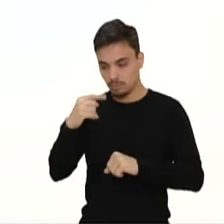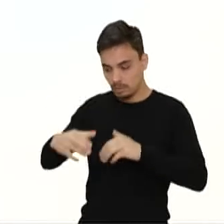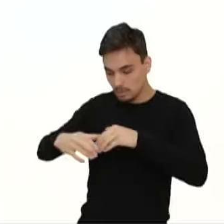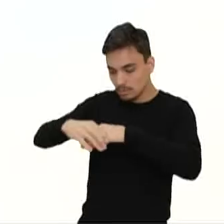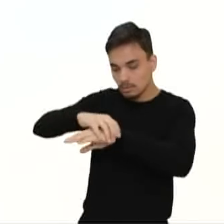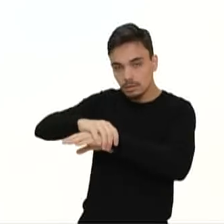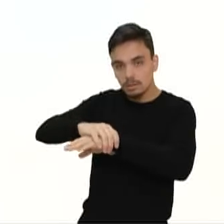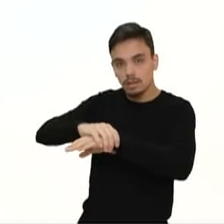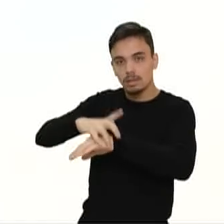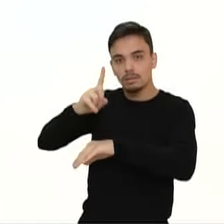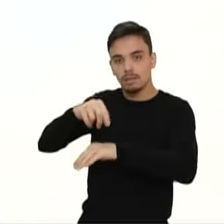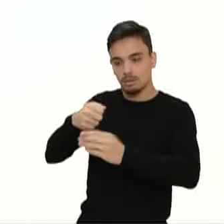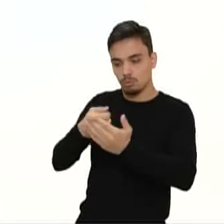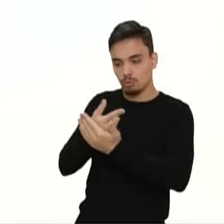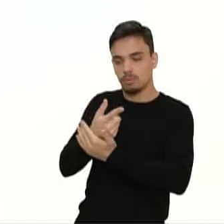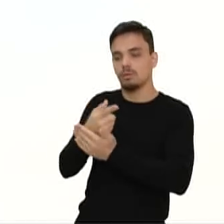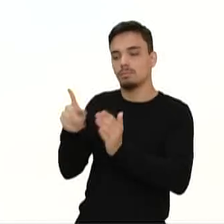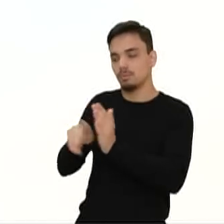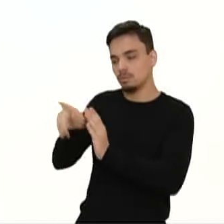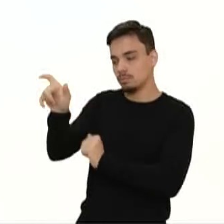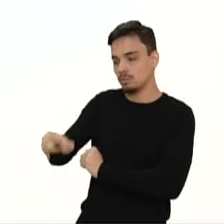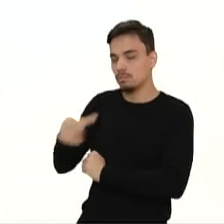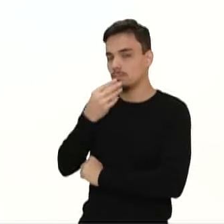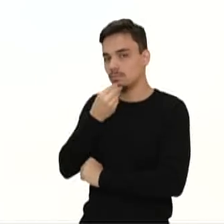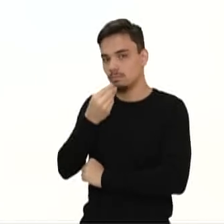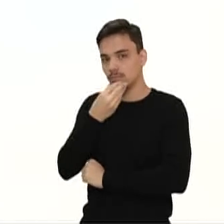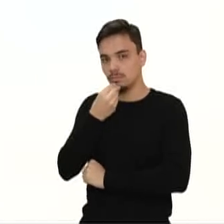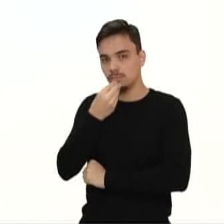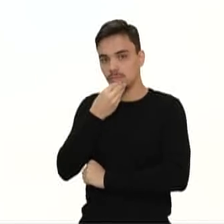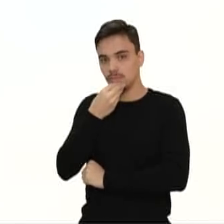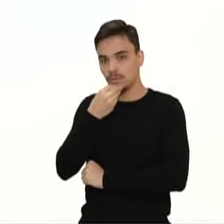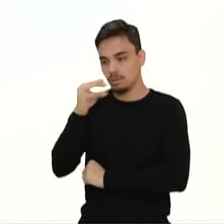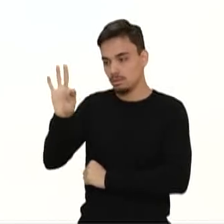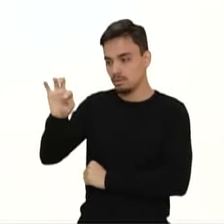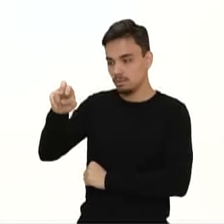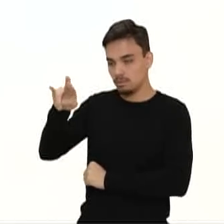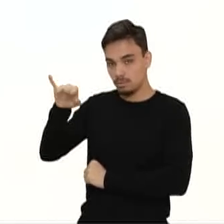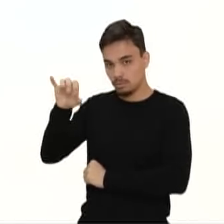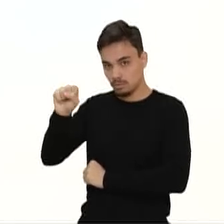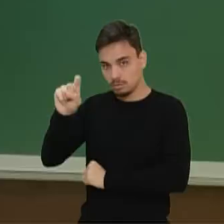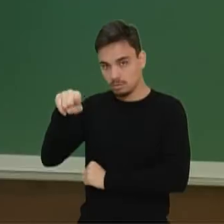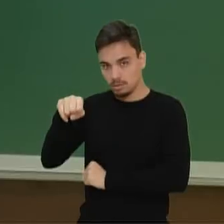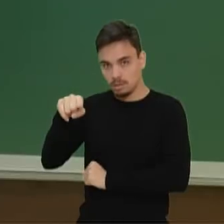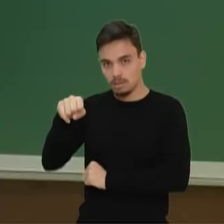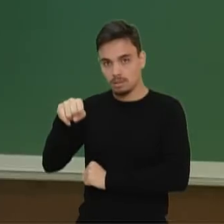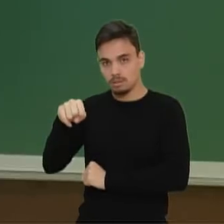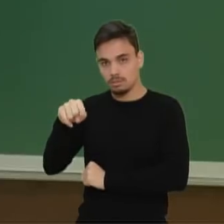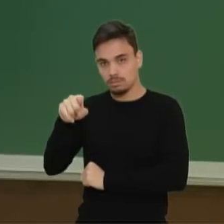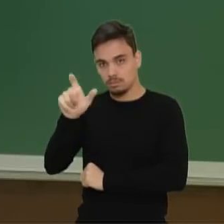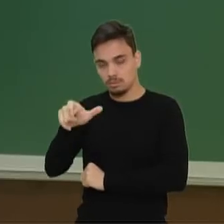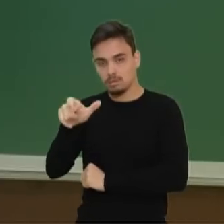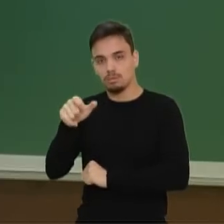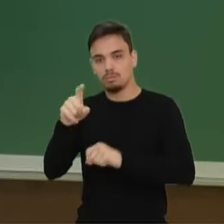tênis, sujeito que recebe a ação verbal, foi comprado, verbo na voz passiva, né? Então